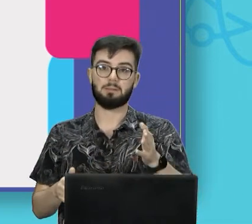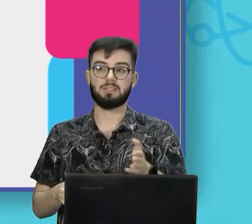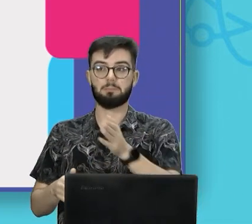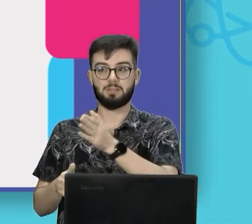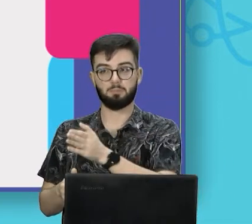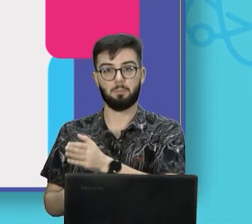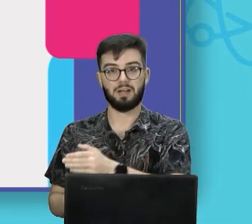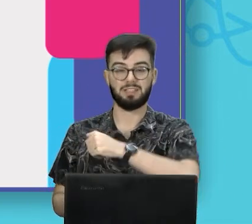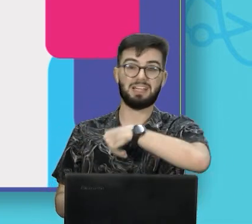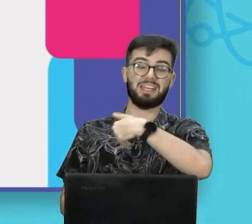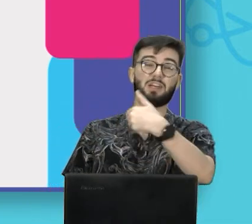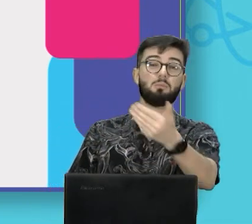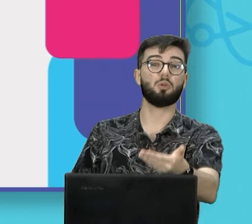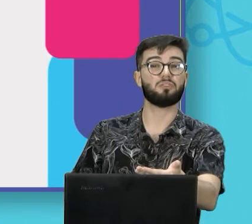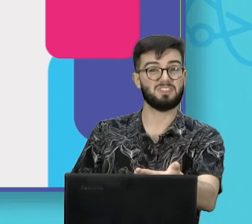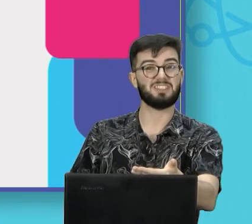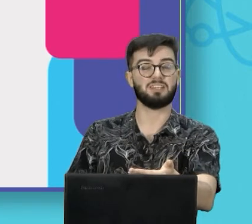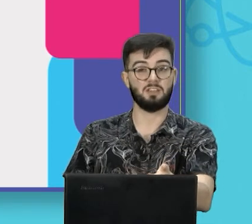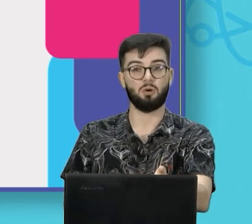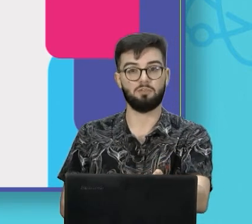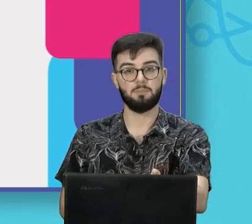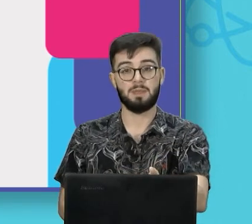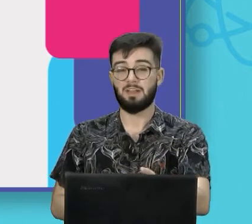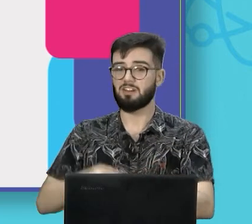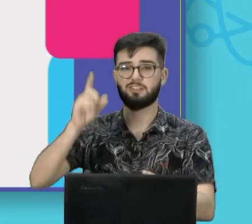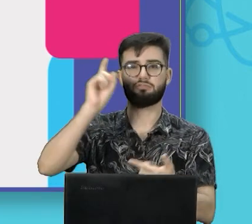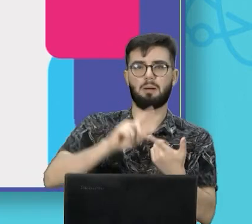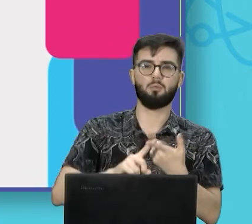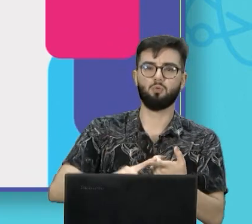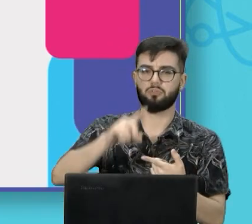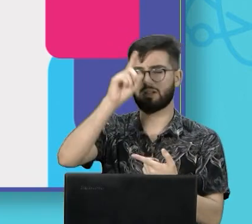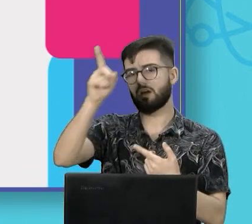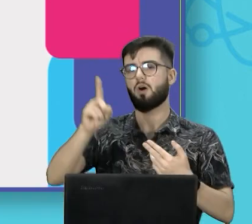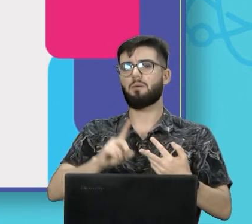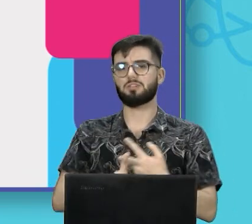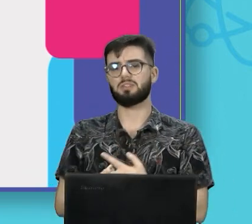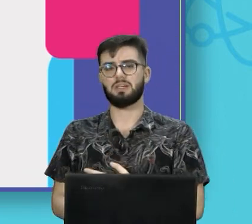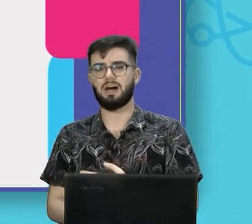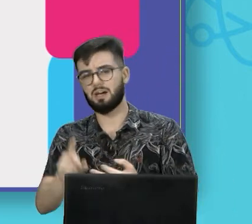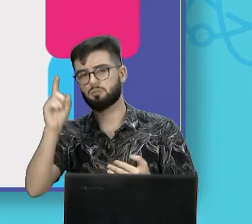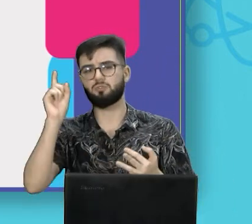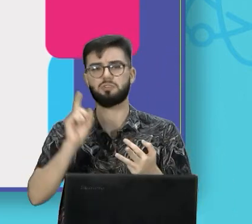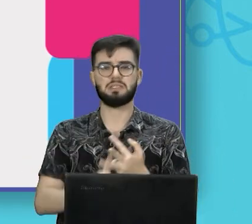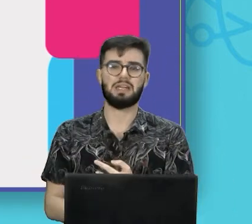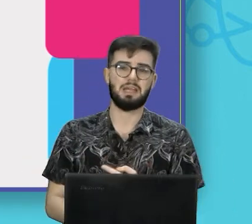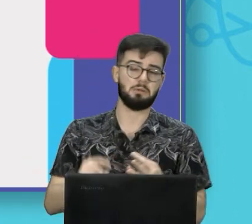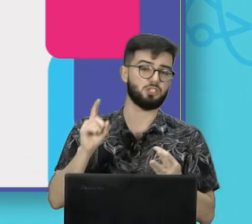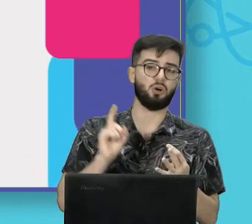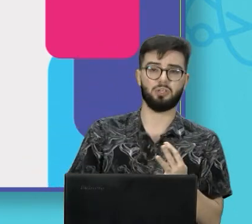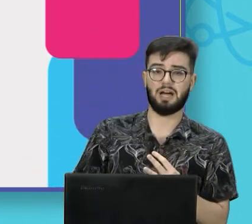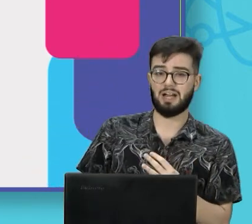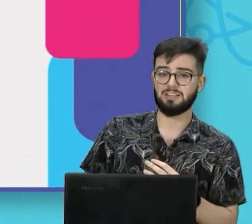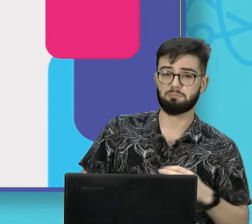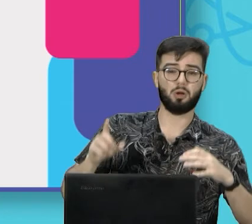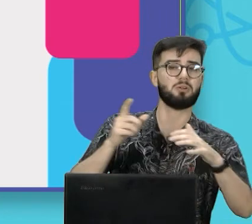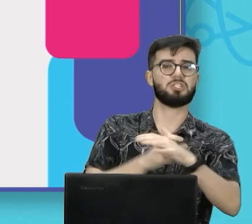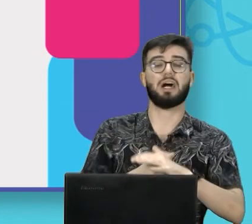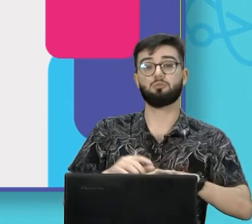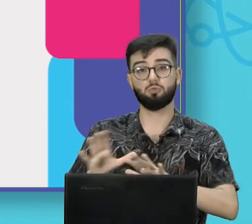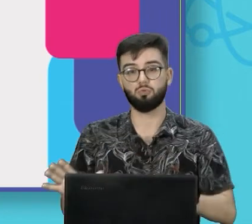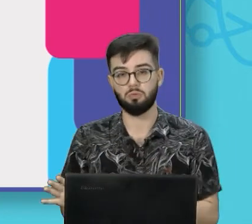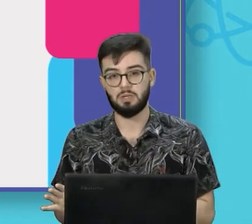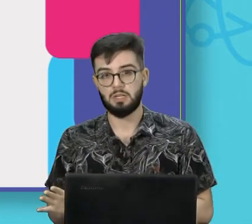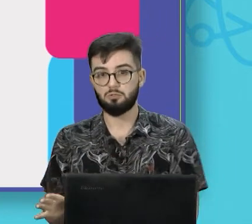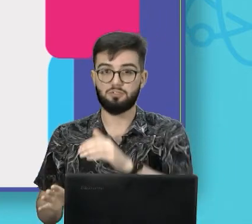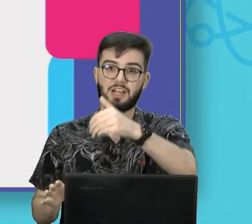DIP departamento de imprensa e propaganda criado em 1939 vai censurar a música obras de teatro cinema jornais